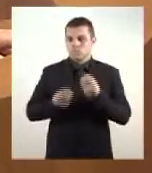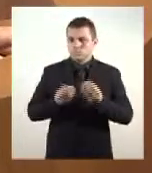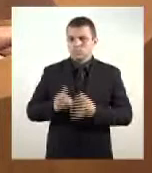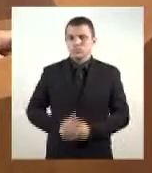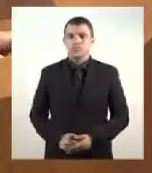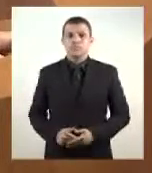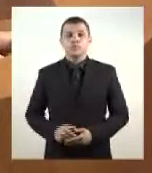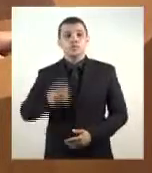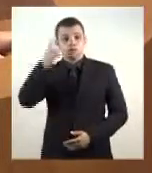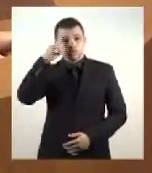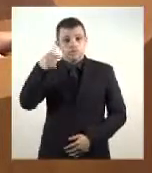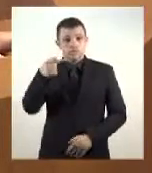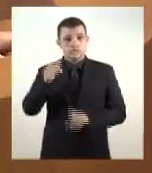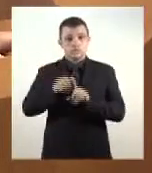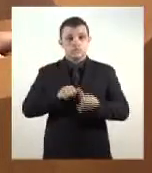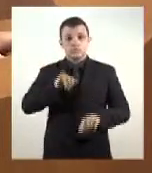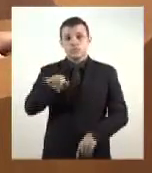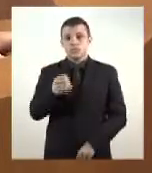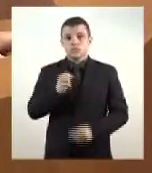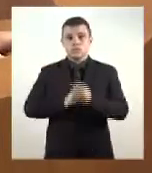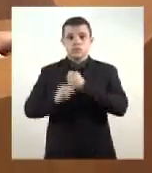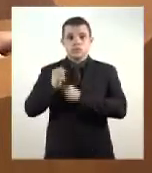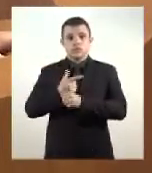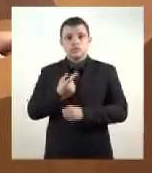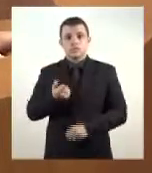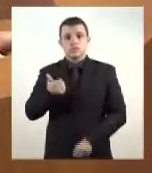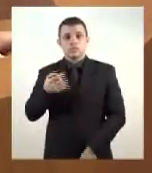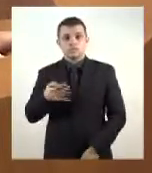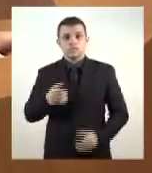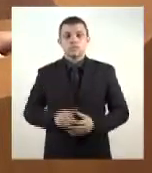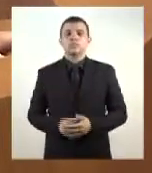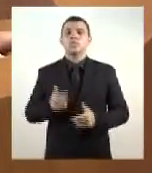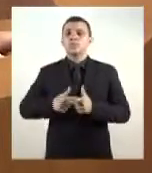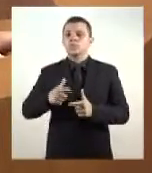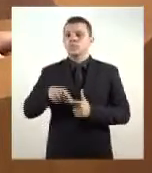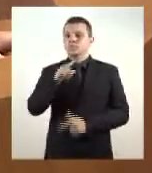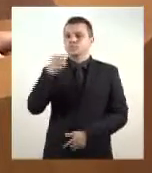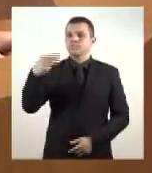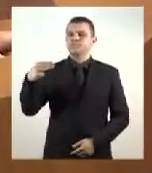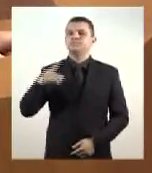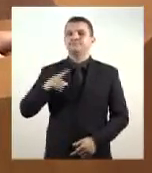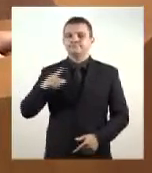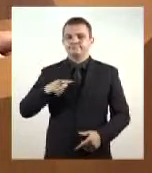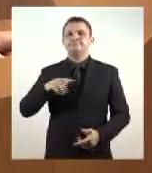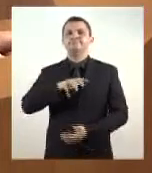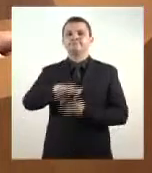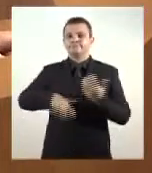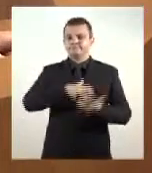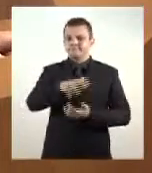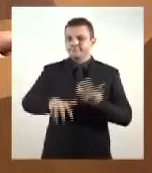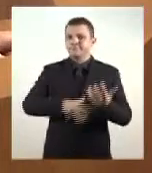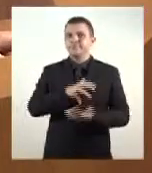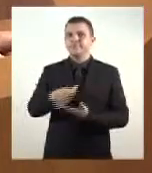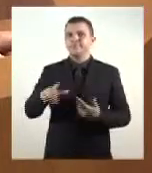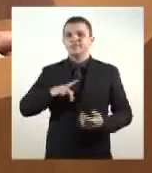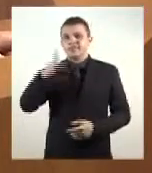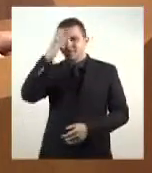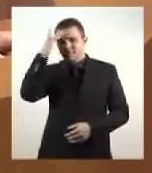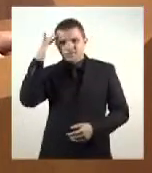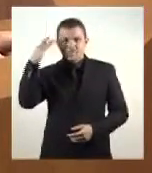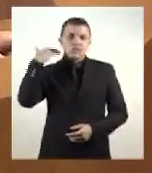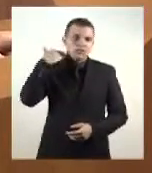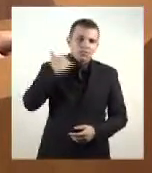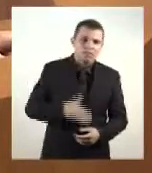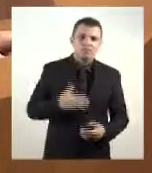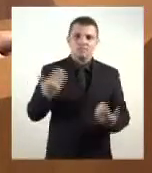de 2014. O sistema prisional no Maranhão vive um colapso, com cenas de bestialidade e detentos decapitados, mas